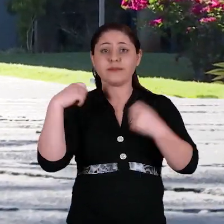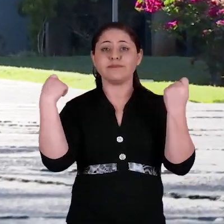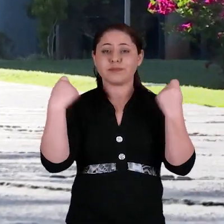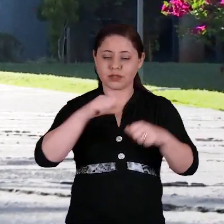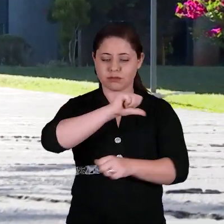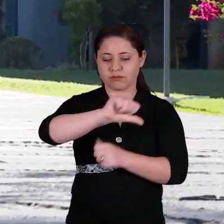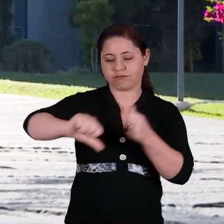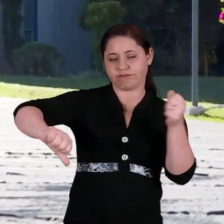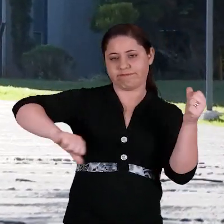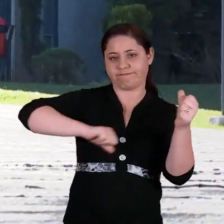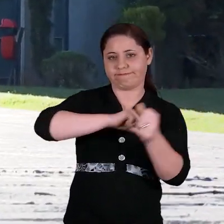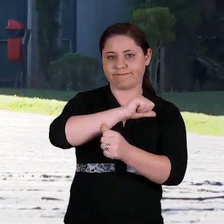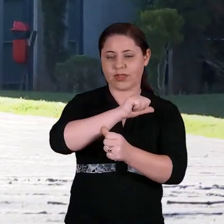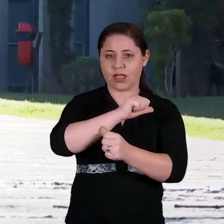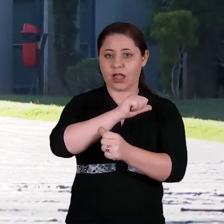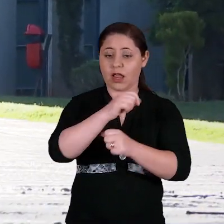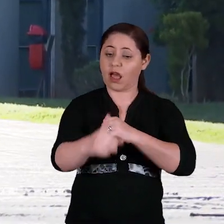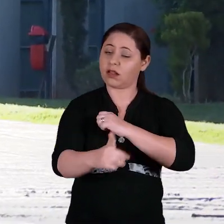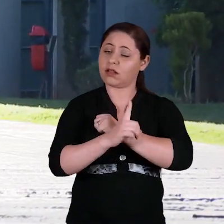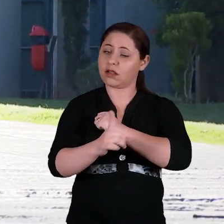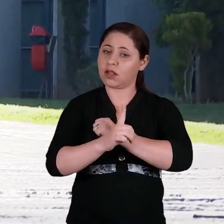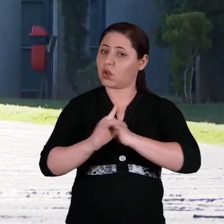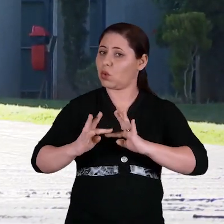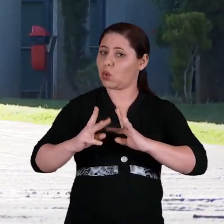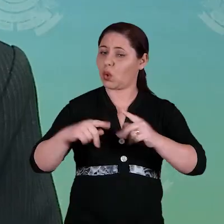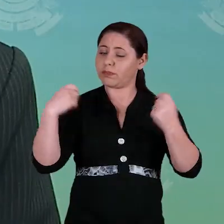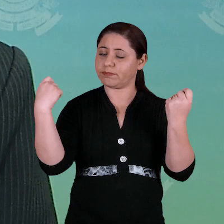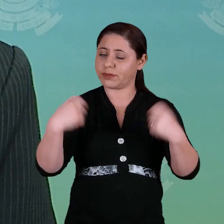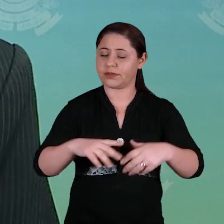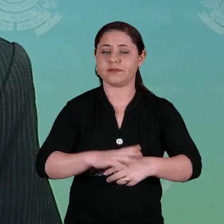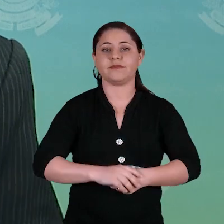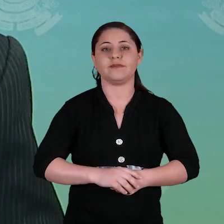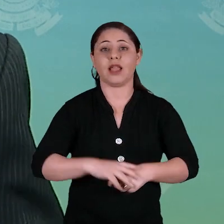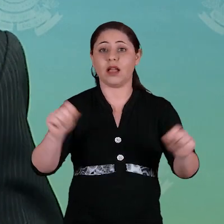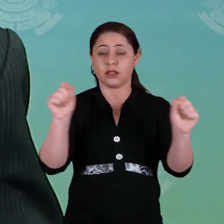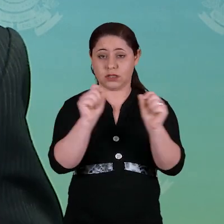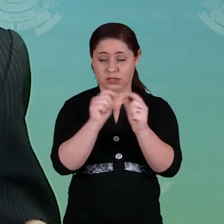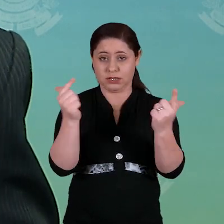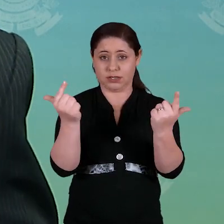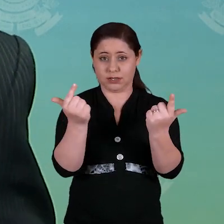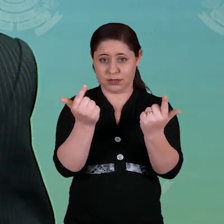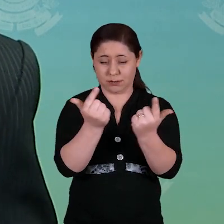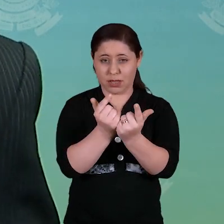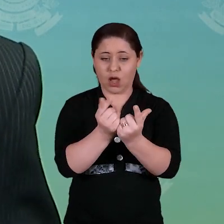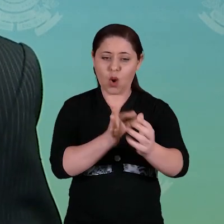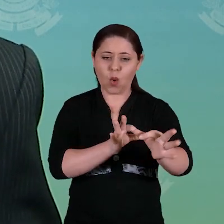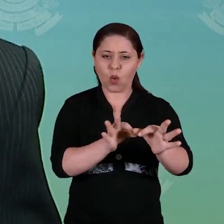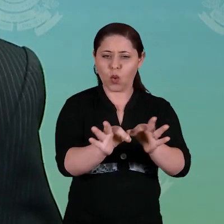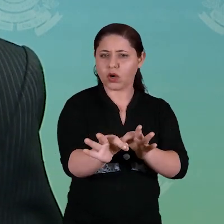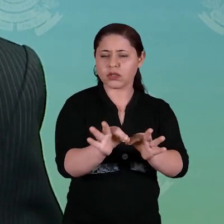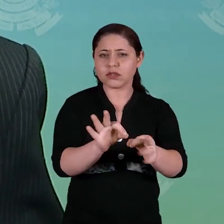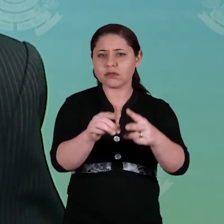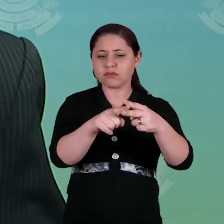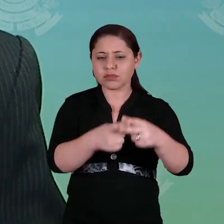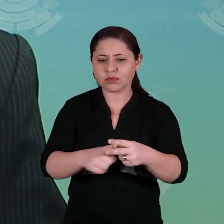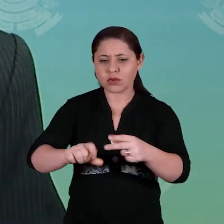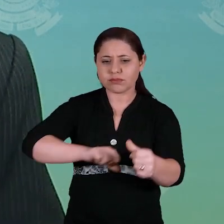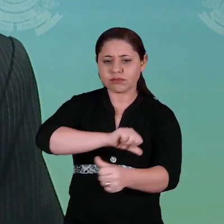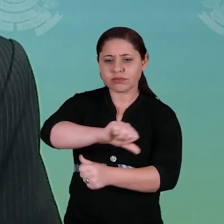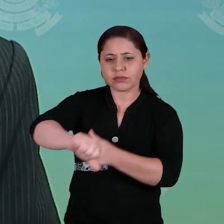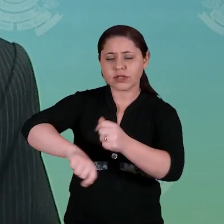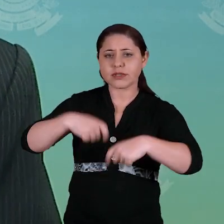precisa mudar e atender às necessidades de todos. A Assembleia está dando as adequações necessárias